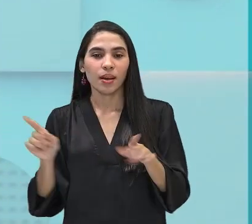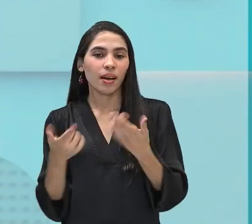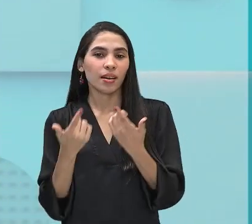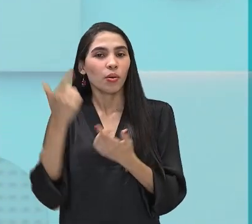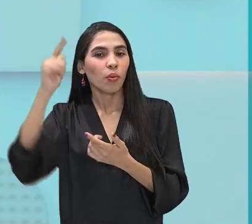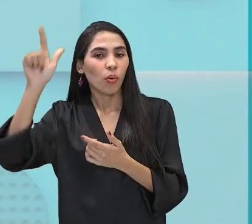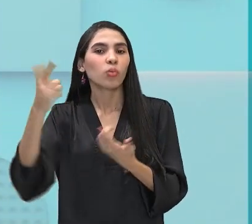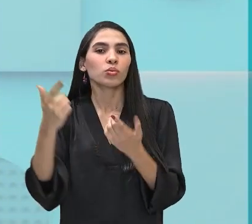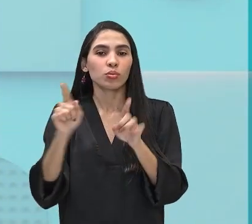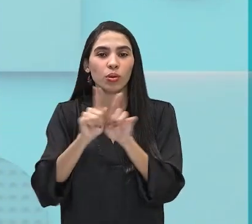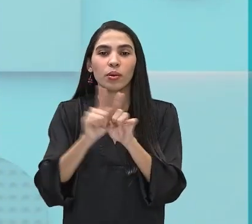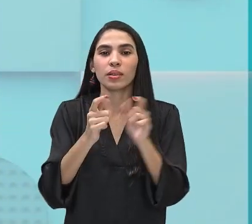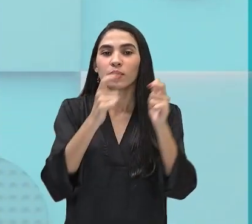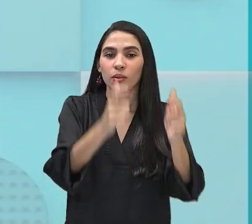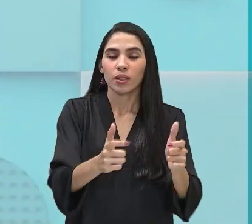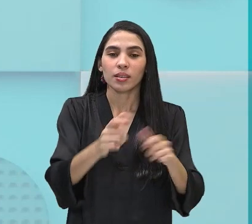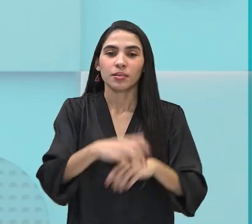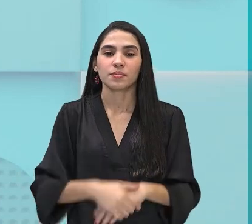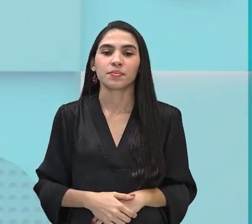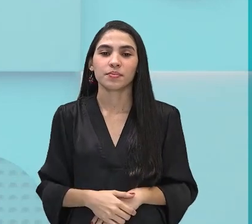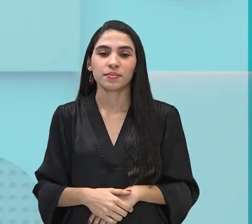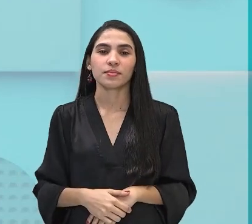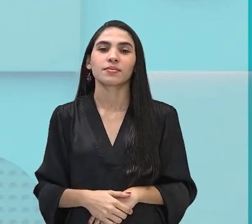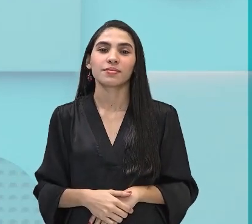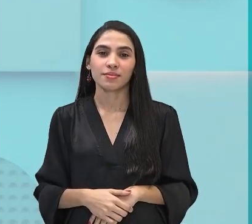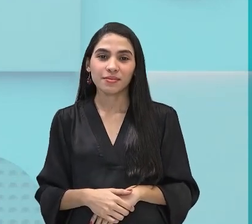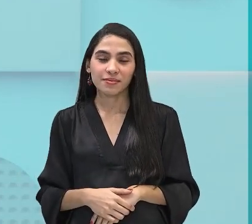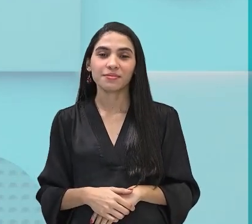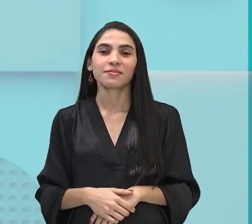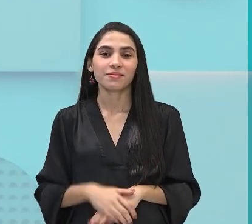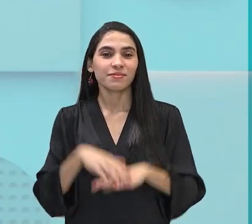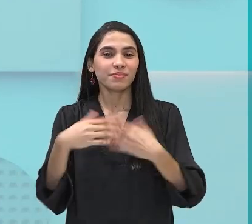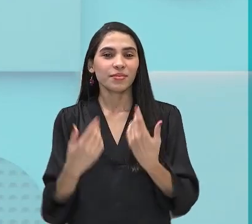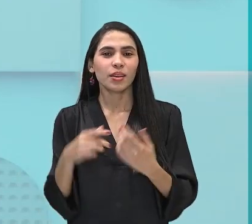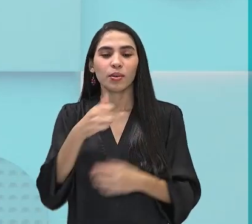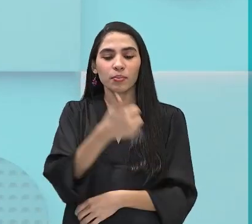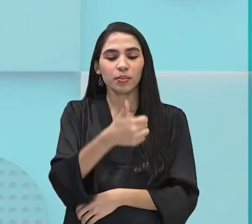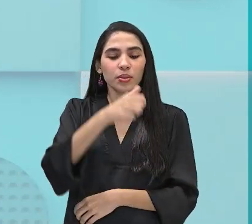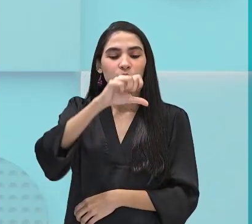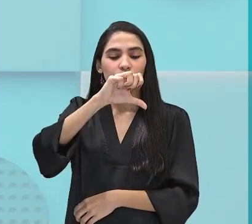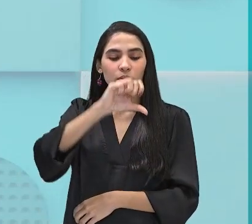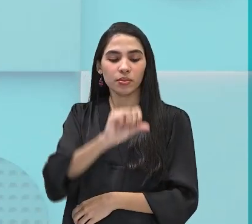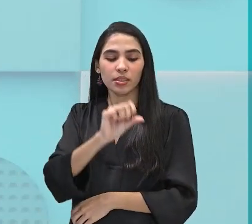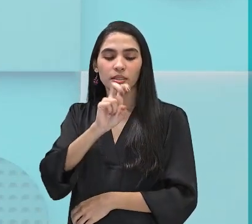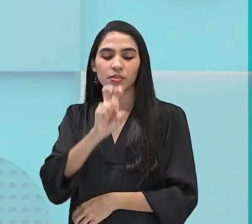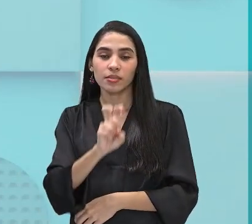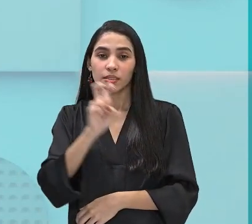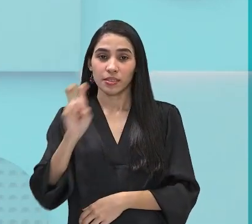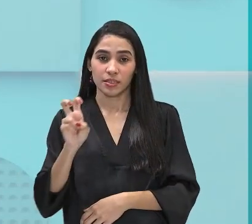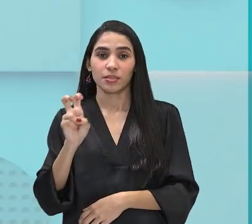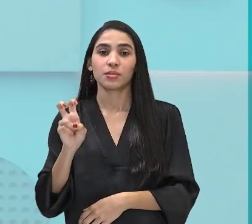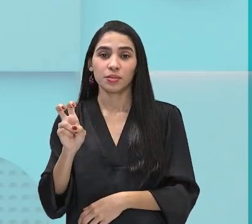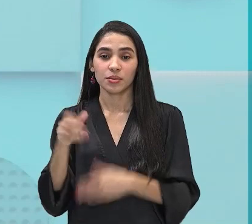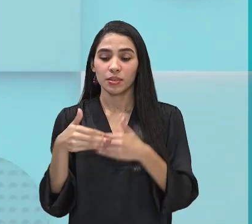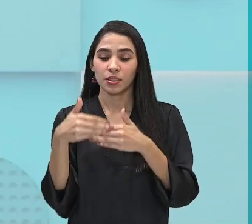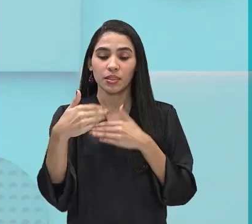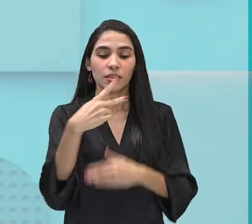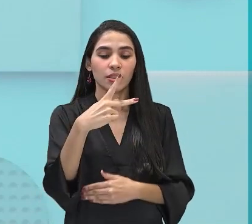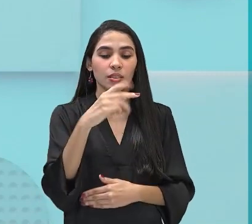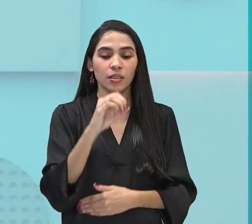do Atlântico, na Rota dos Tubarões. Era junho de 1855, quando